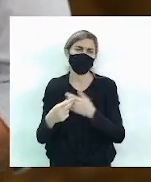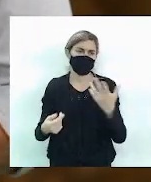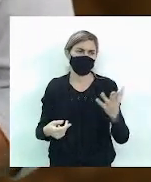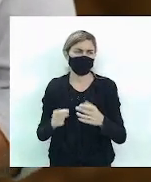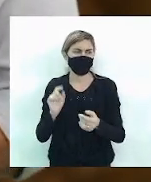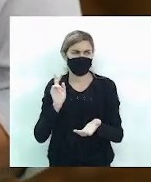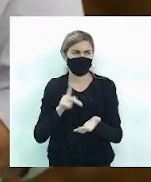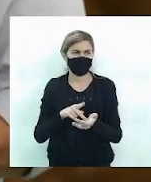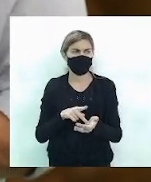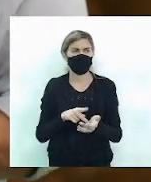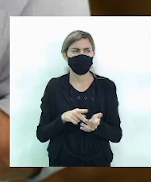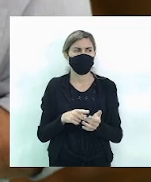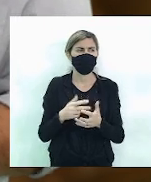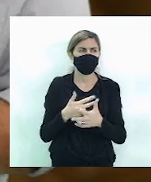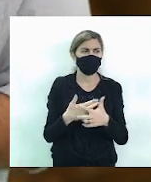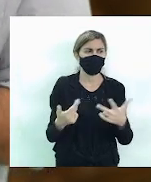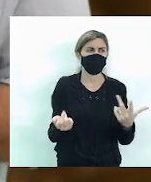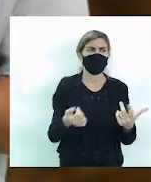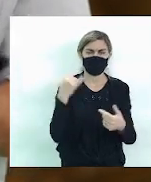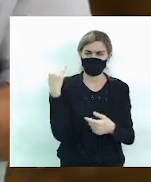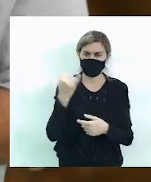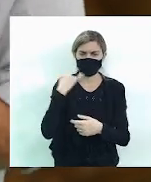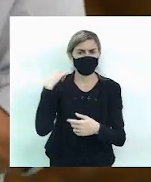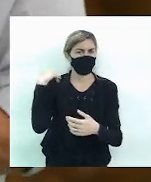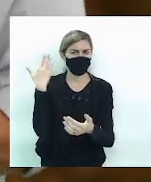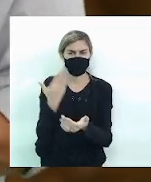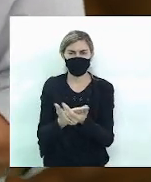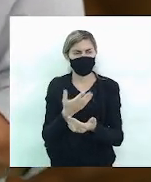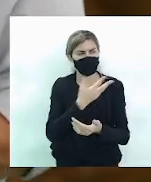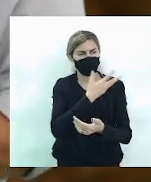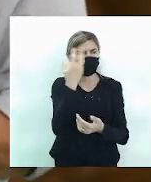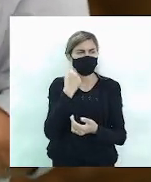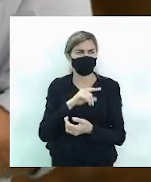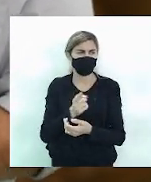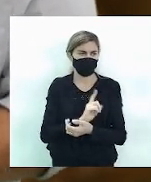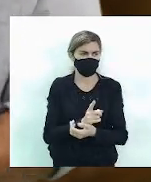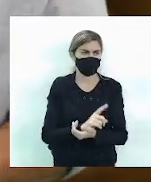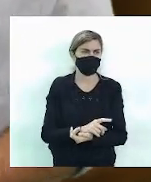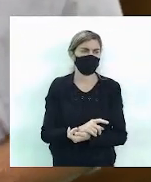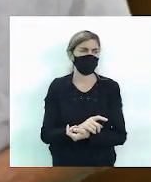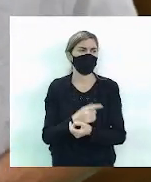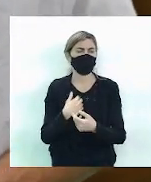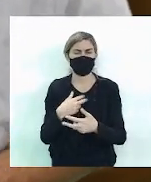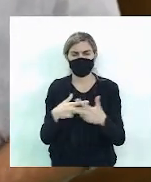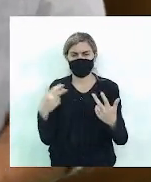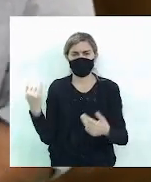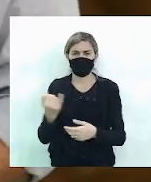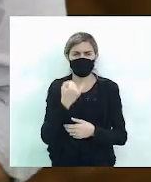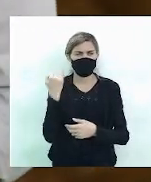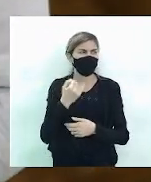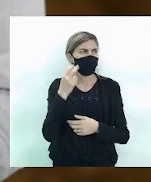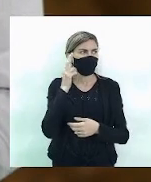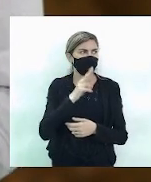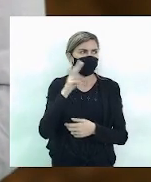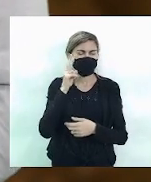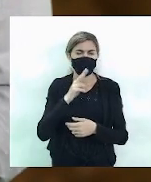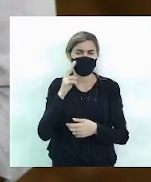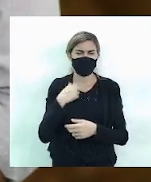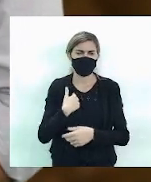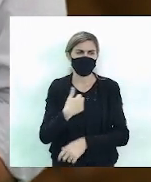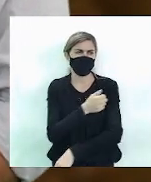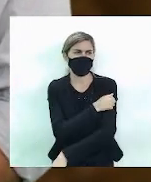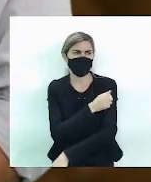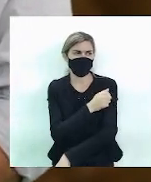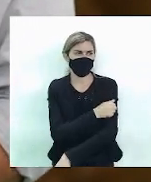aí realmente é algo inédito que eu acho que ele, até hoje ele não esquece e não vai esquecer nunca. E algo importante que eu gostaria só lembrar ao nosso estudante